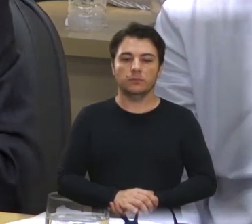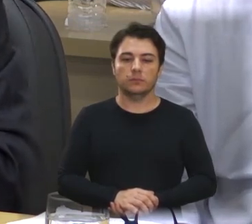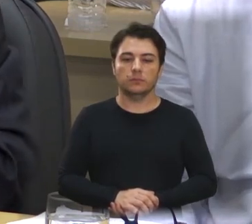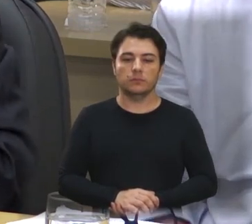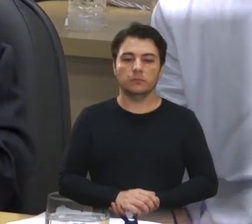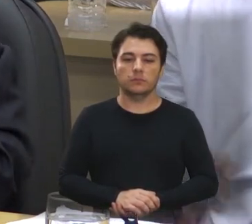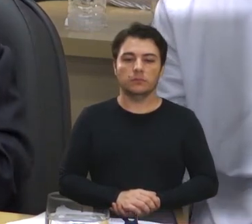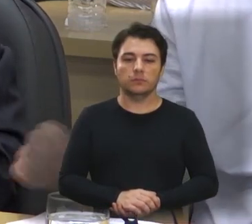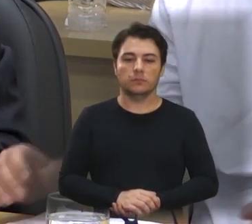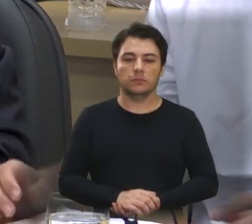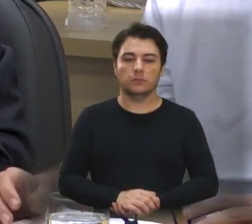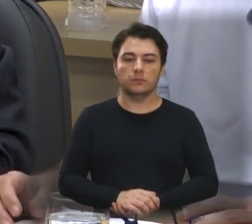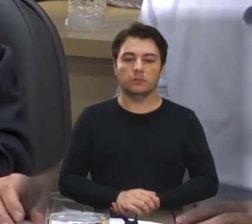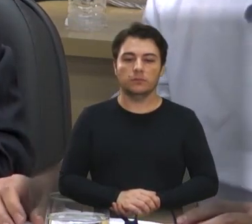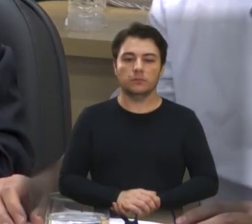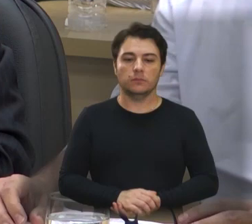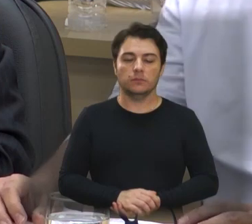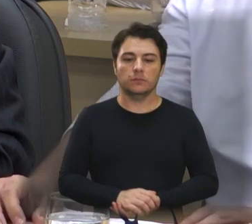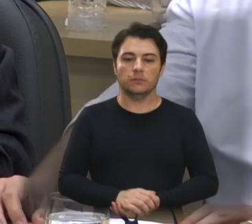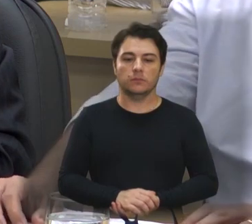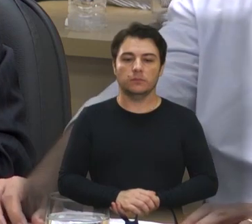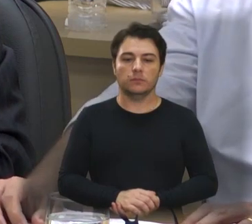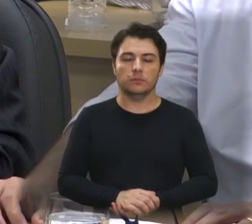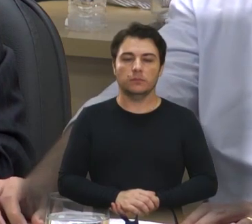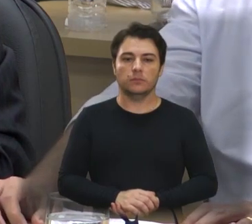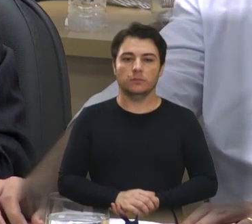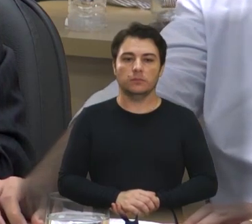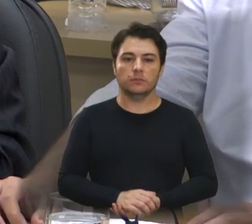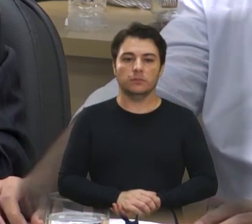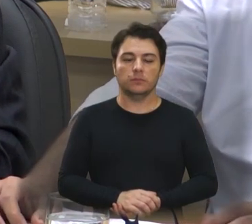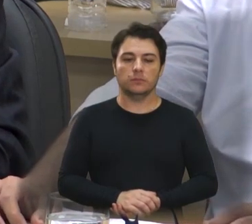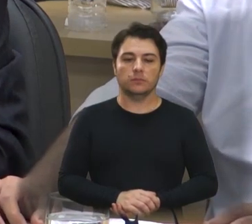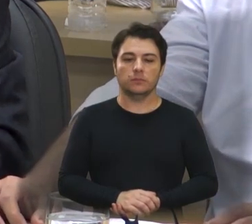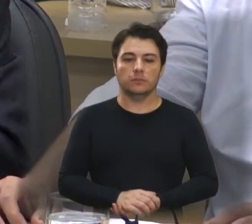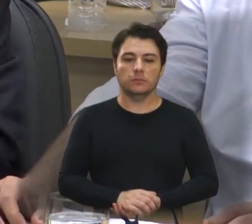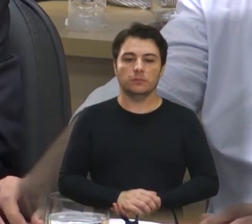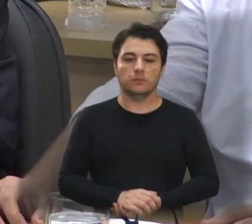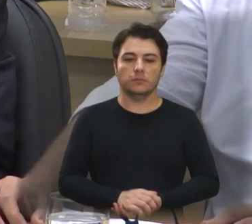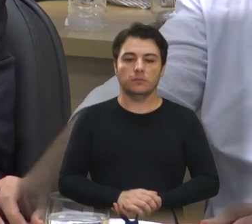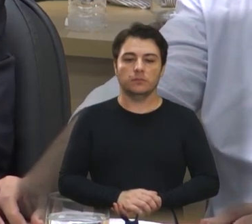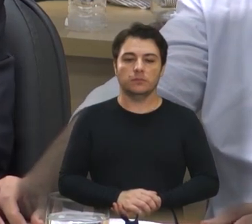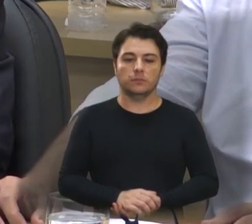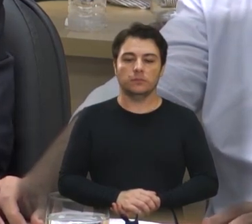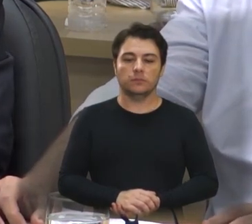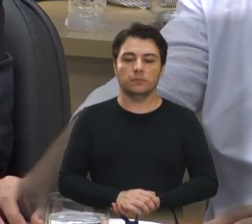E aí E aí